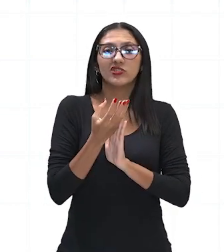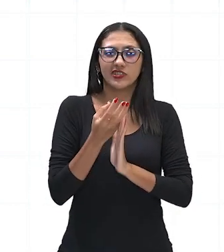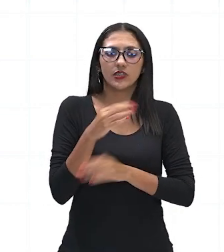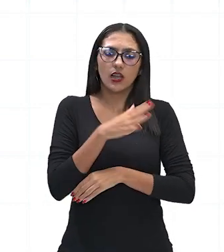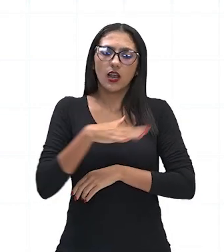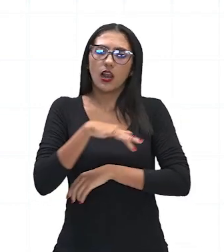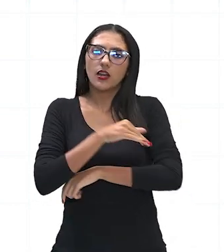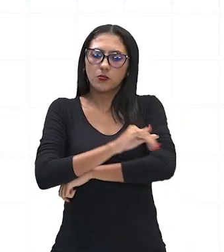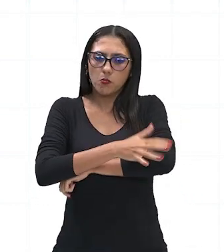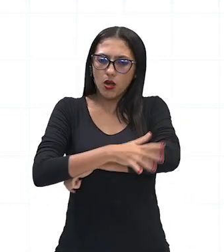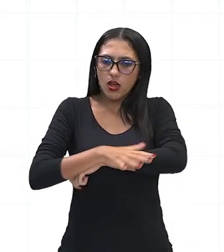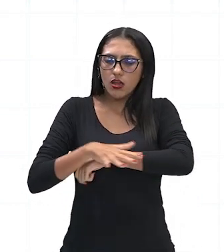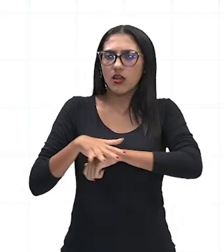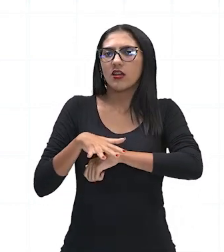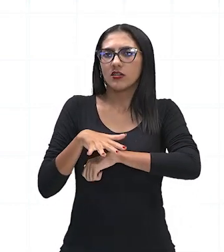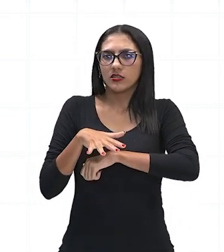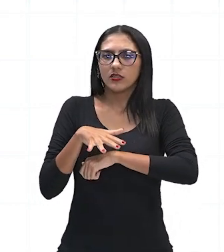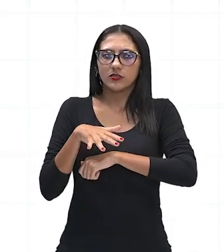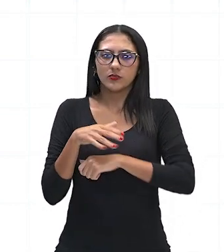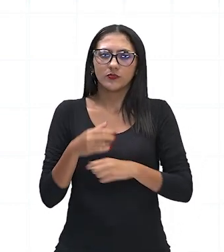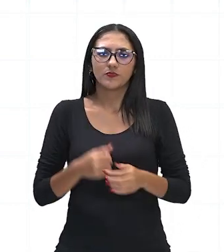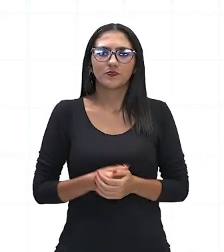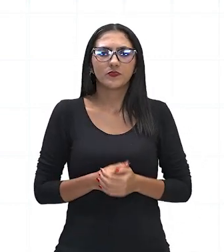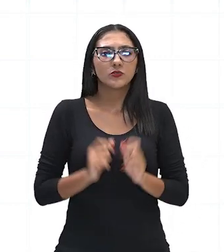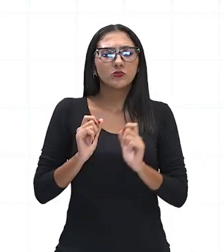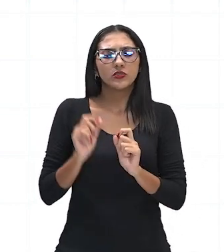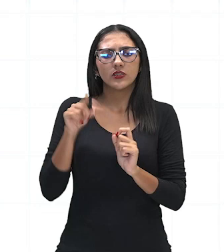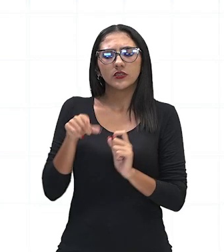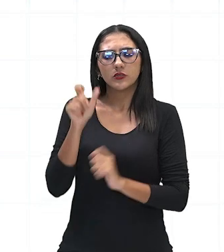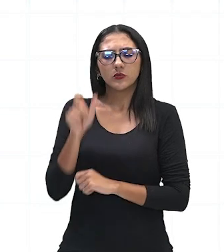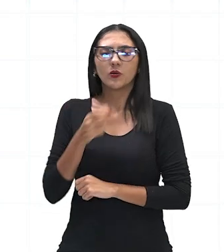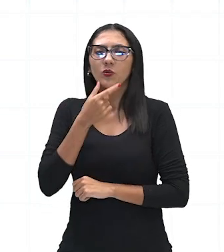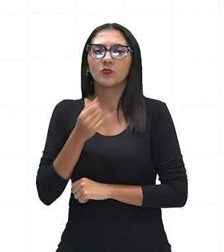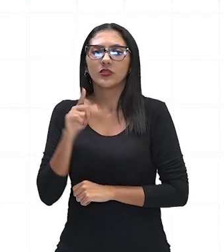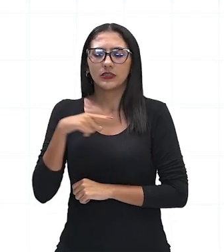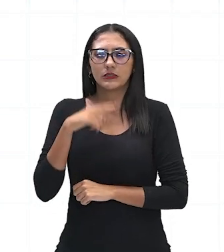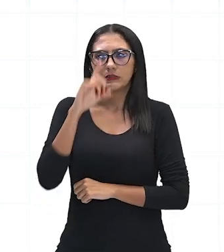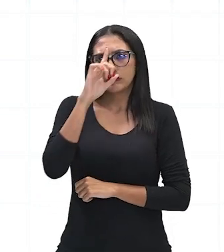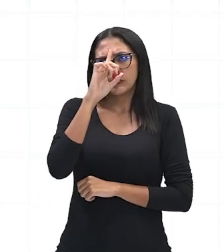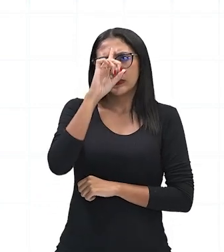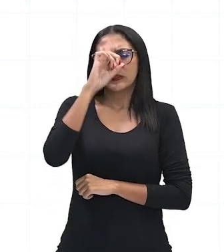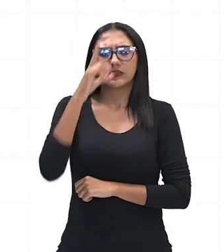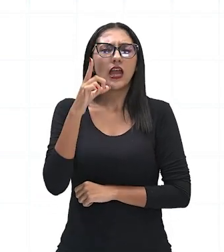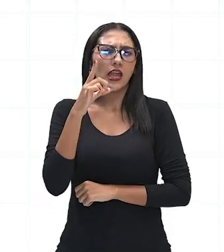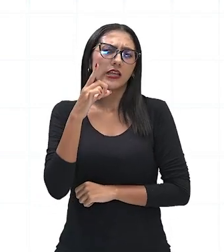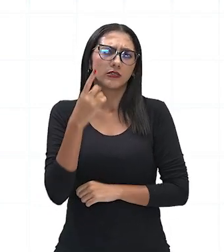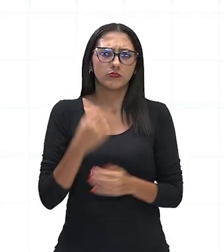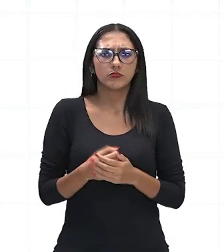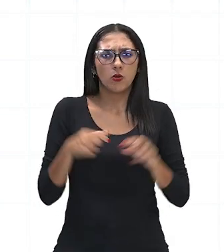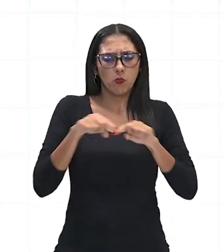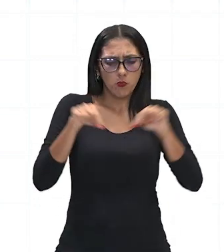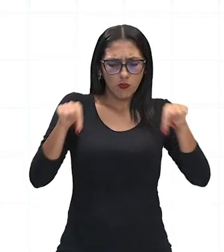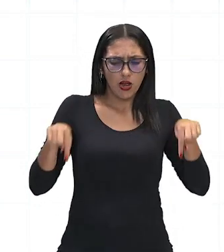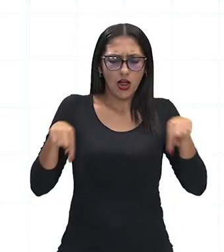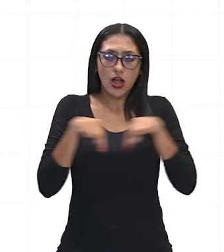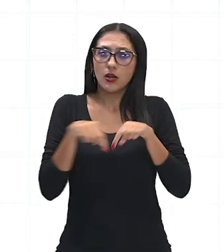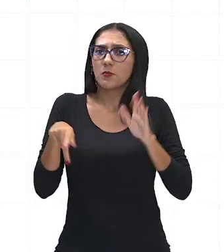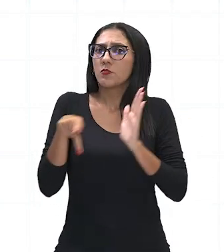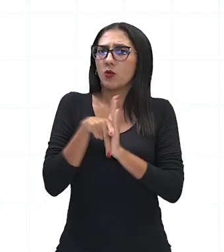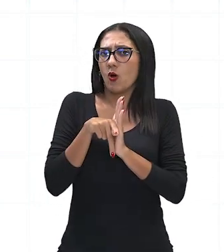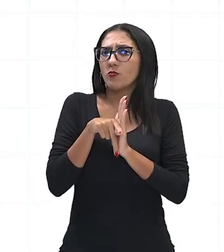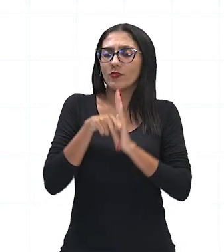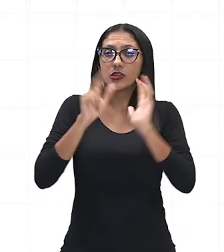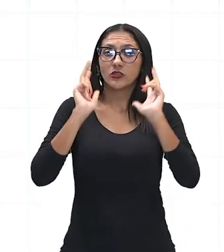de Janeiro. E o que o Otávio fez? Ele decidiu jogar em uma quadra de vôlei com rede, campo delimitado, o que